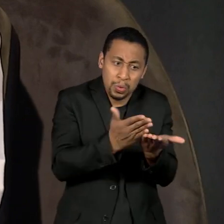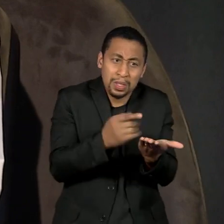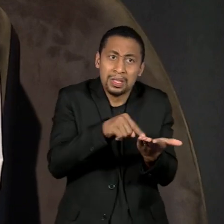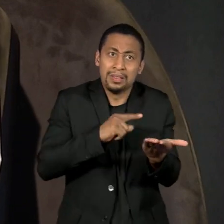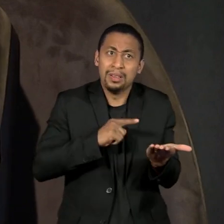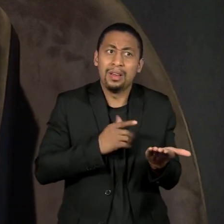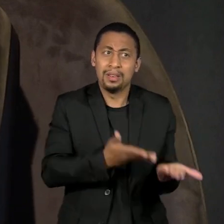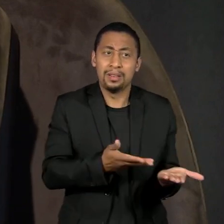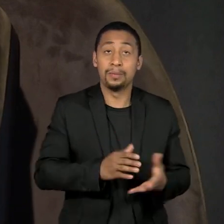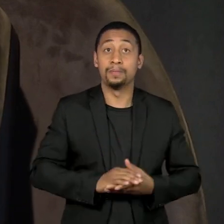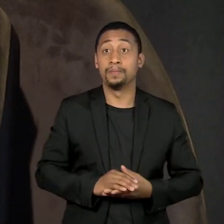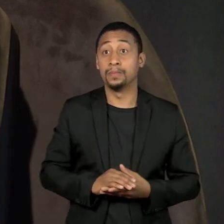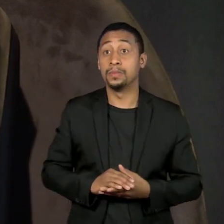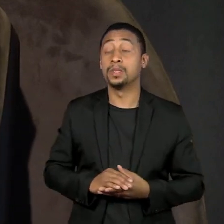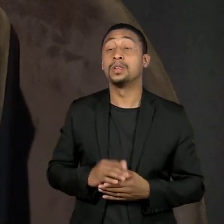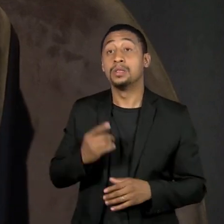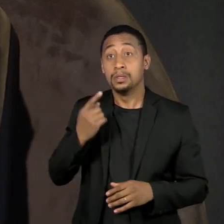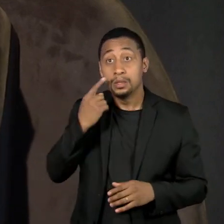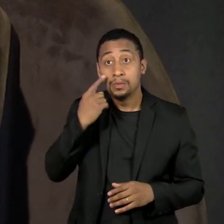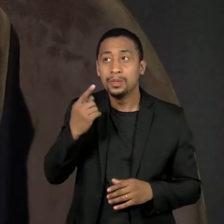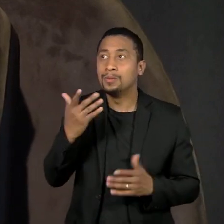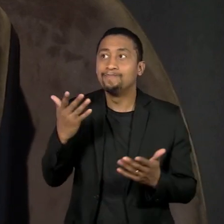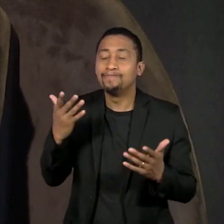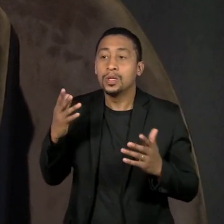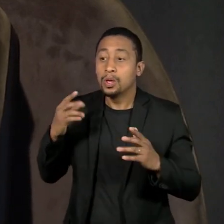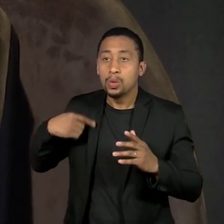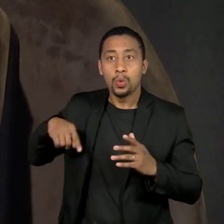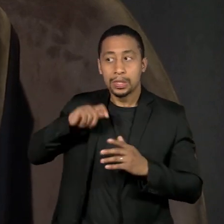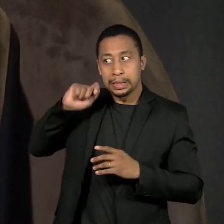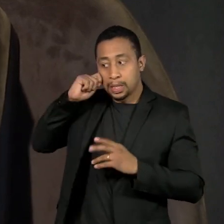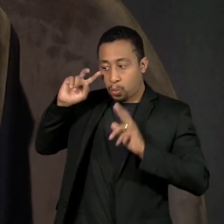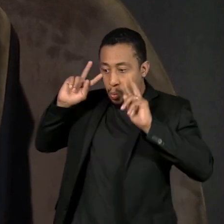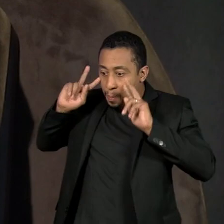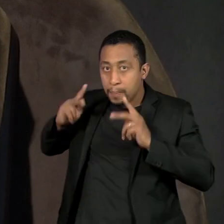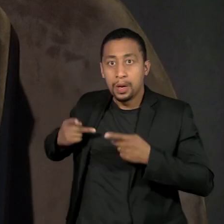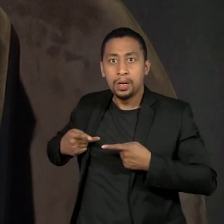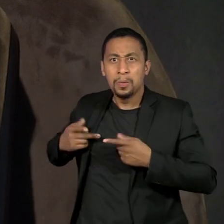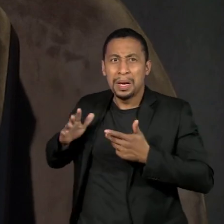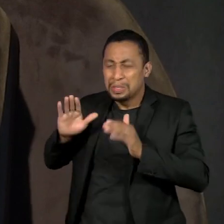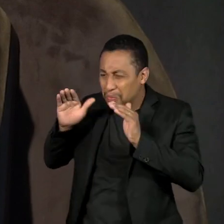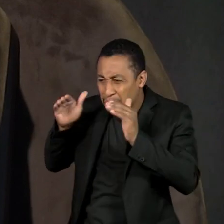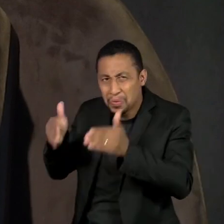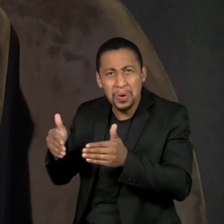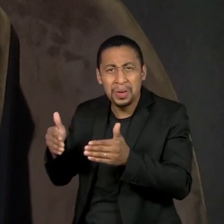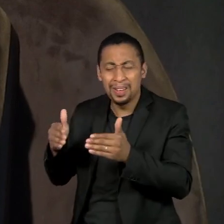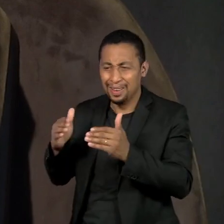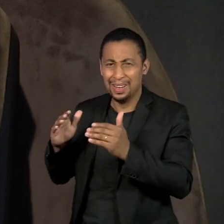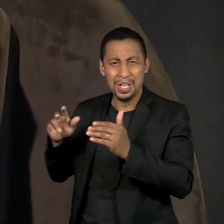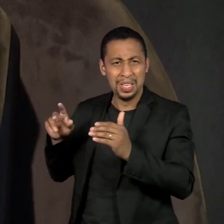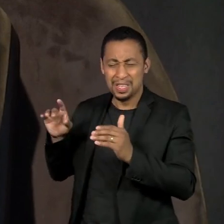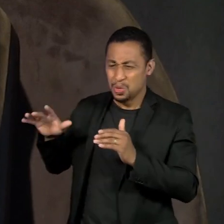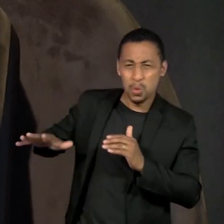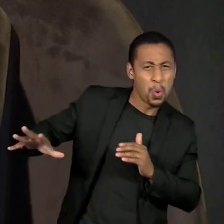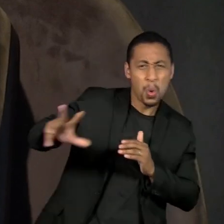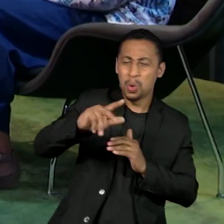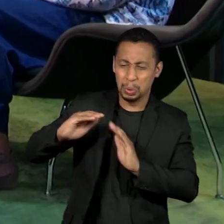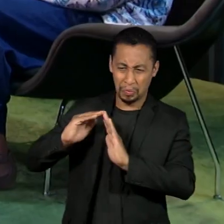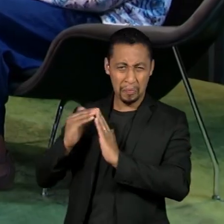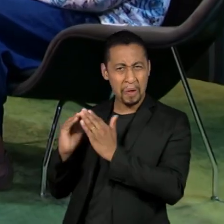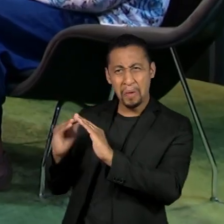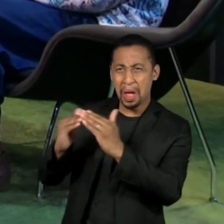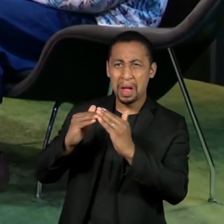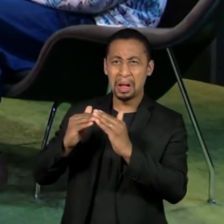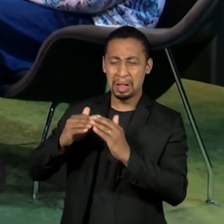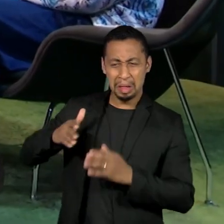uma limitação da nossa humanidade, porque nós não somos só favelados. Nós não somos só